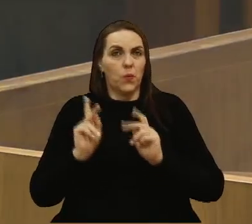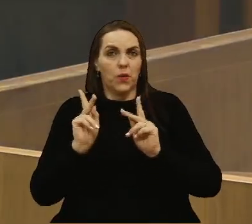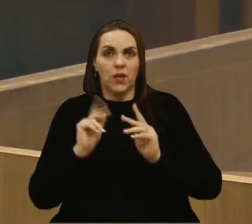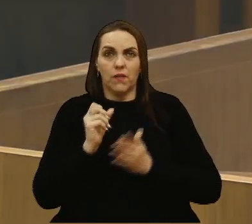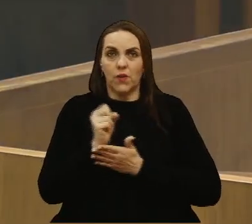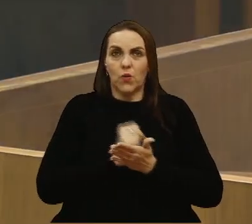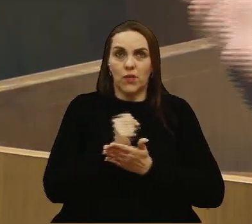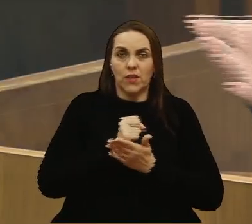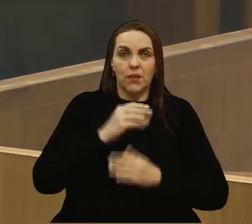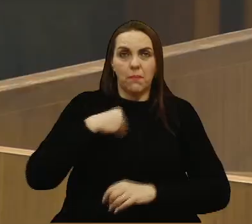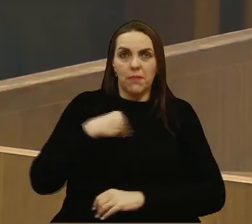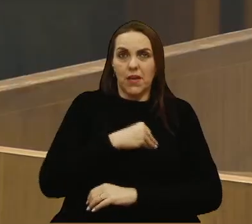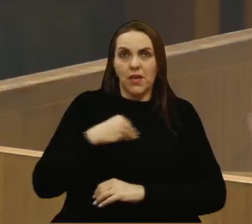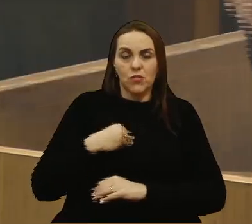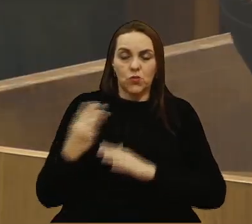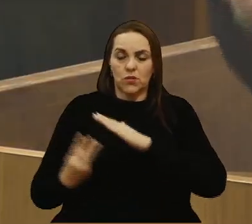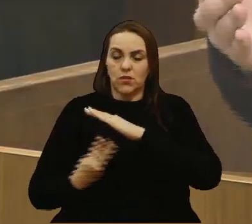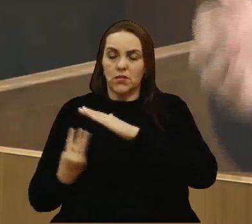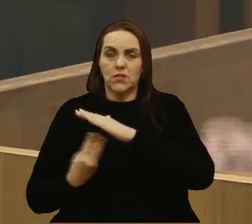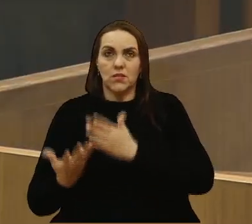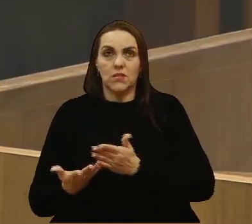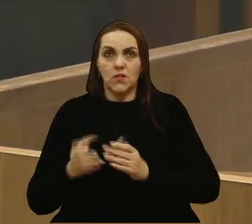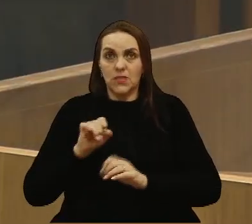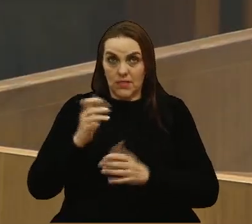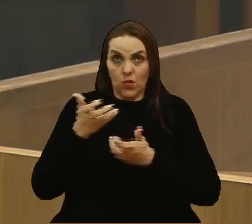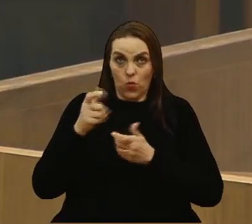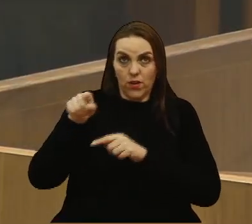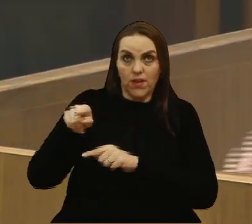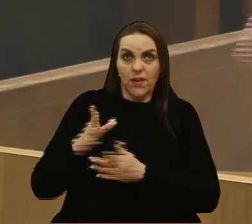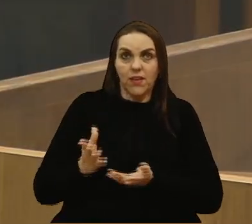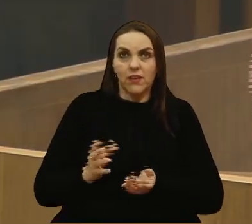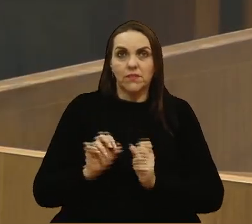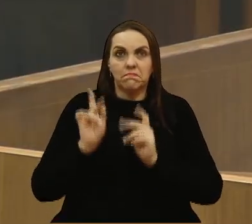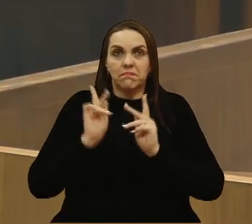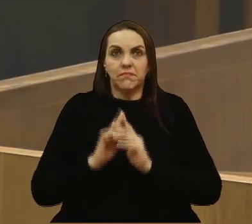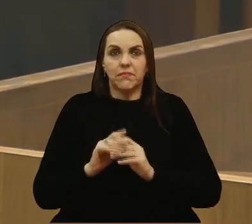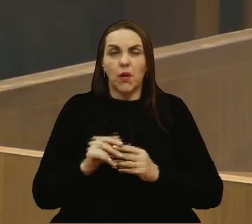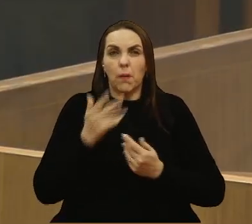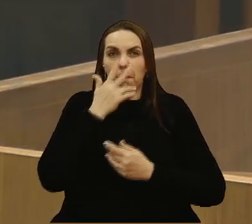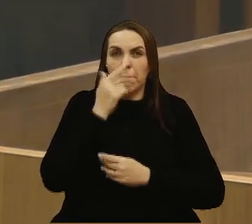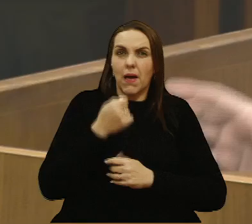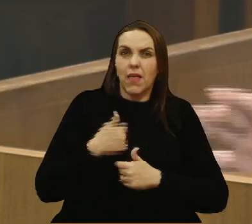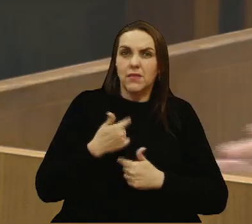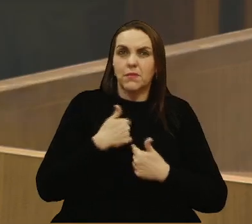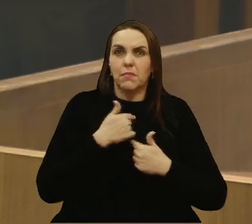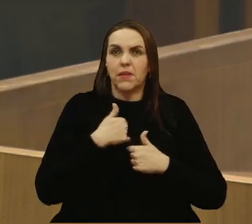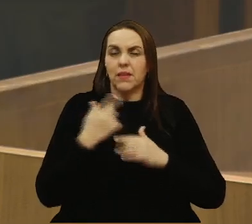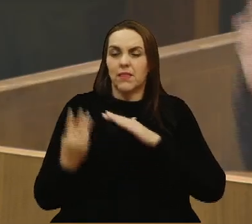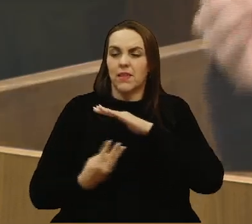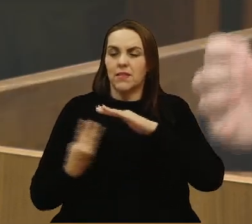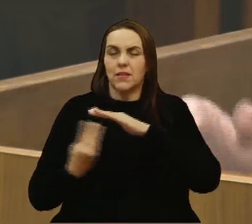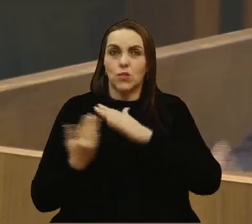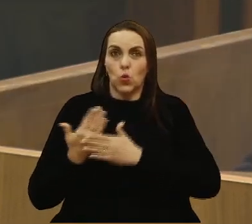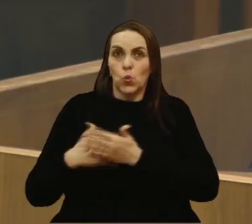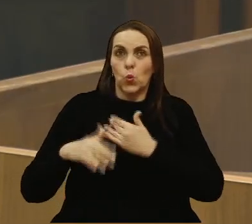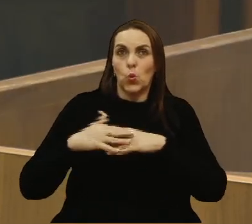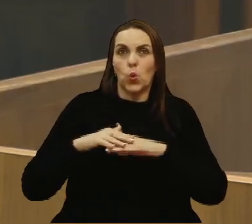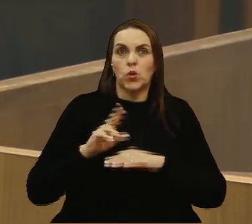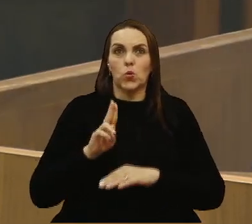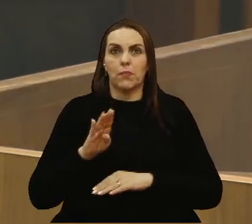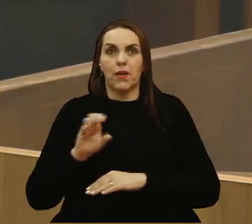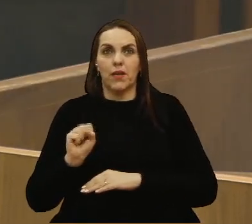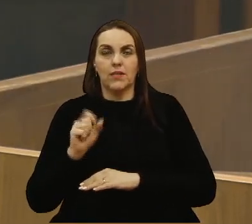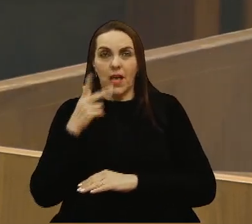contratar os médicos, então, de forma terceirizada, se é isso que eles querem. Me parece que querem terceirizar todas as UBS, como foi feito em Porto